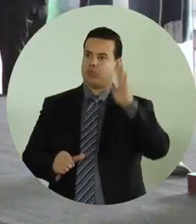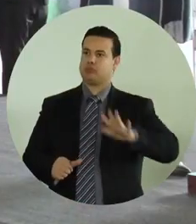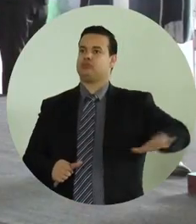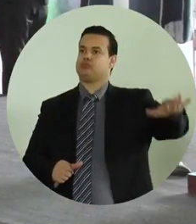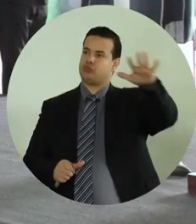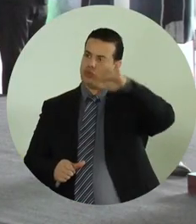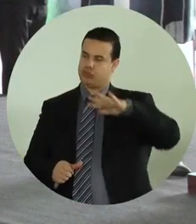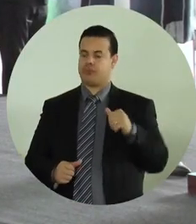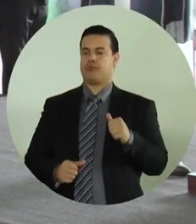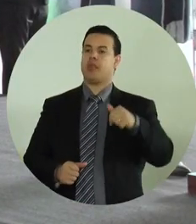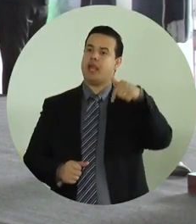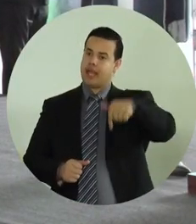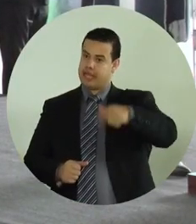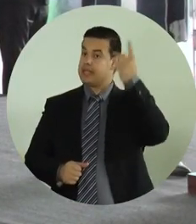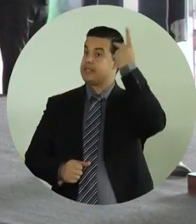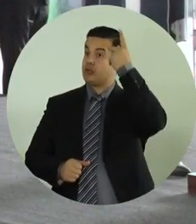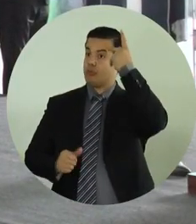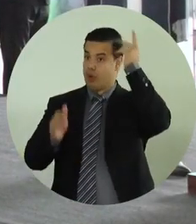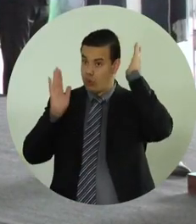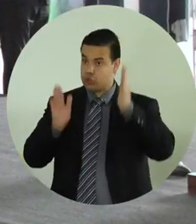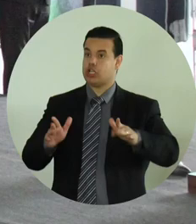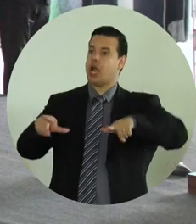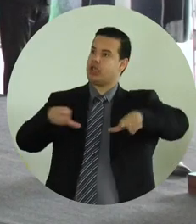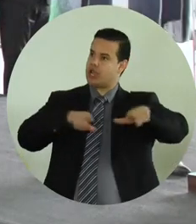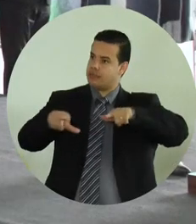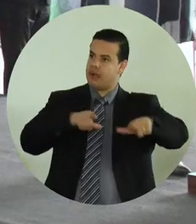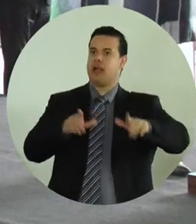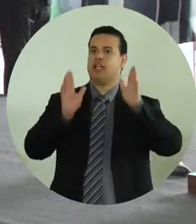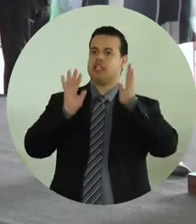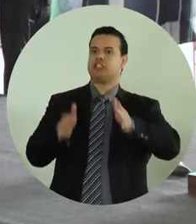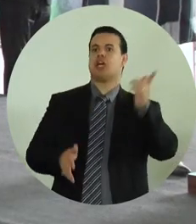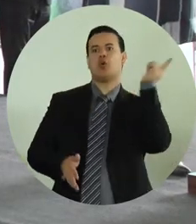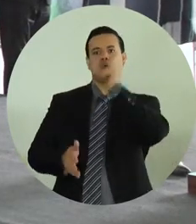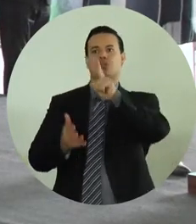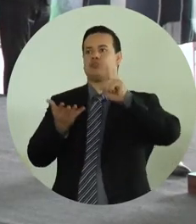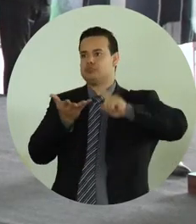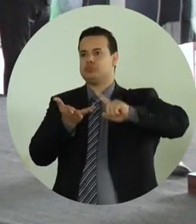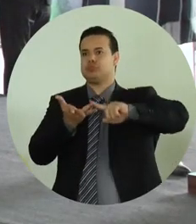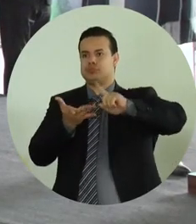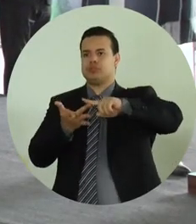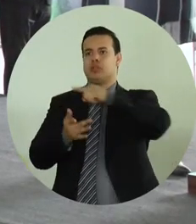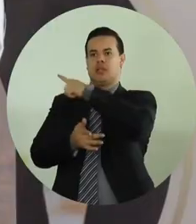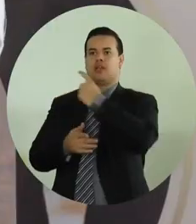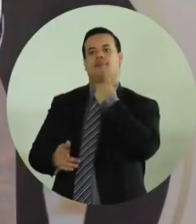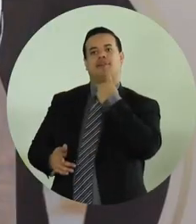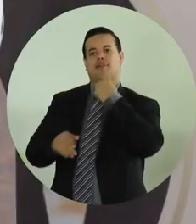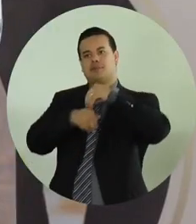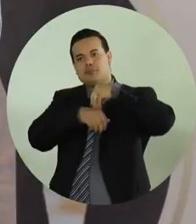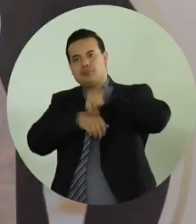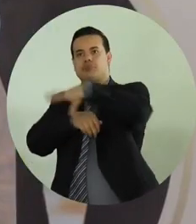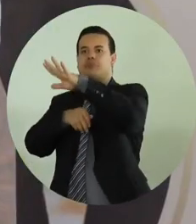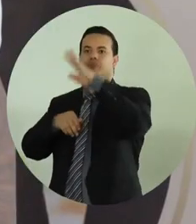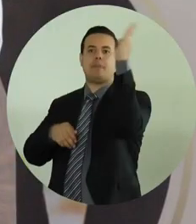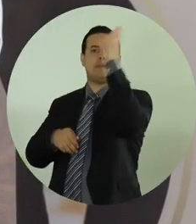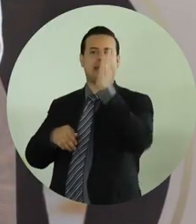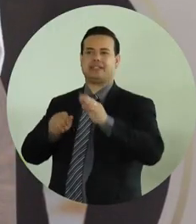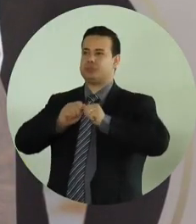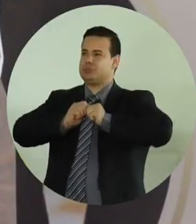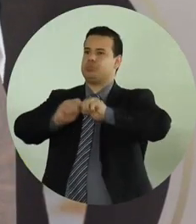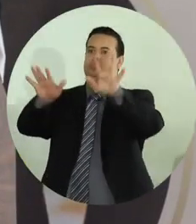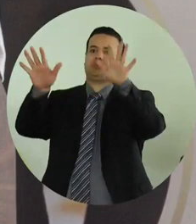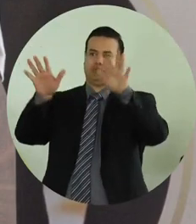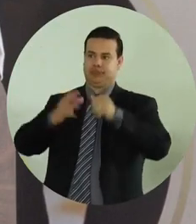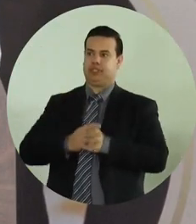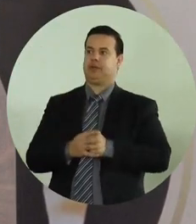São Paulo já faz, o que São Paulo já conquistou, agora é meta para todo o Brasil. E São Paulo vai a reboque